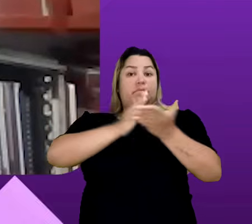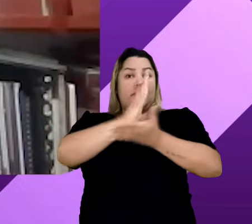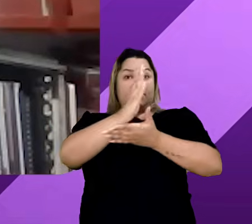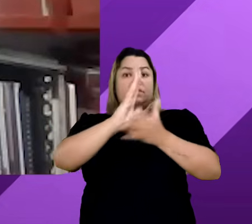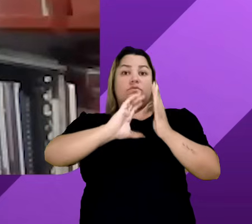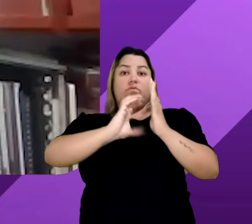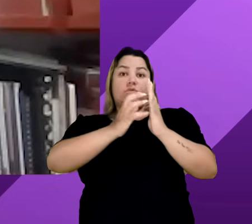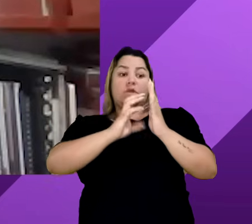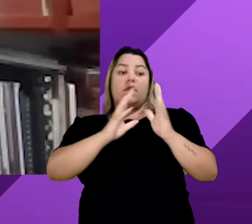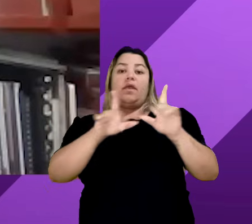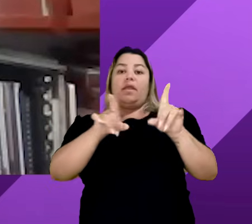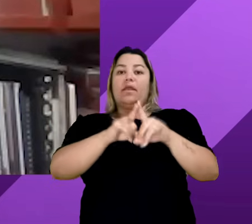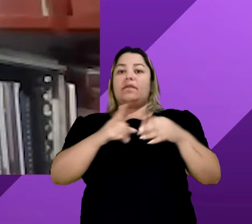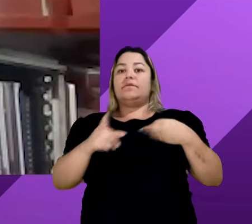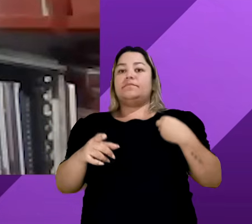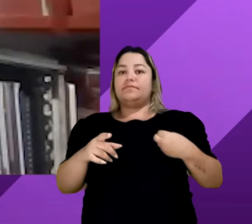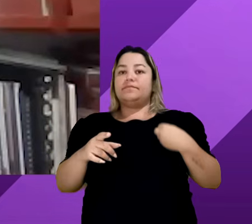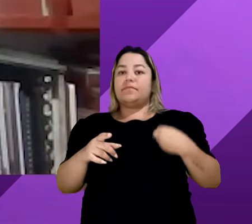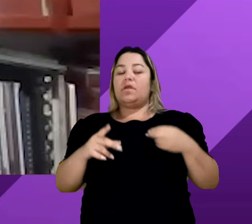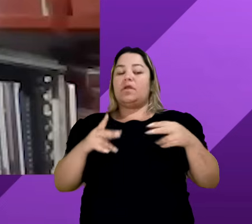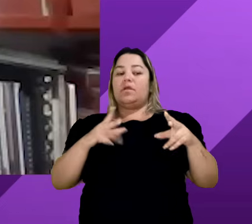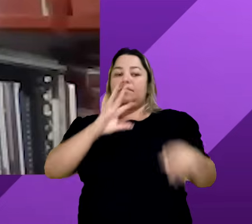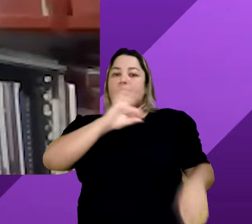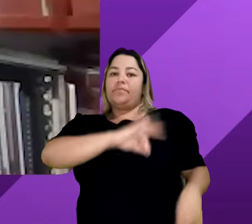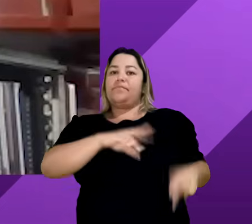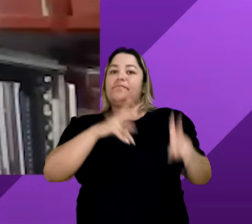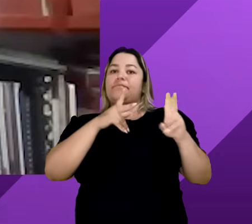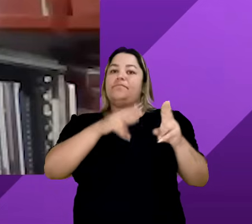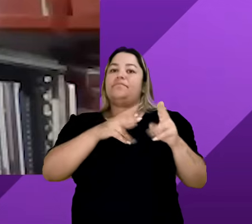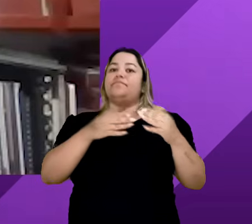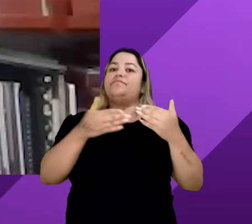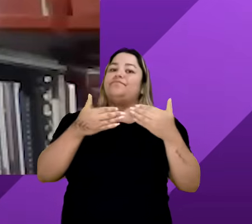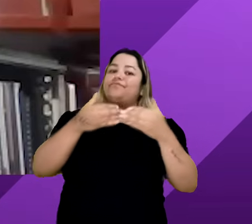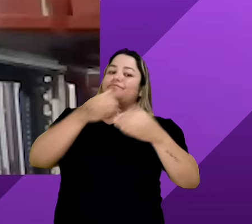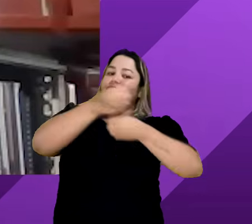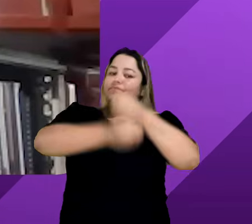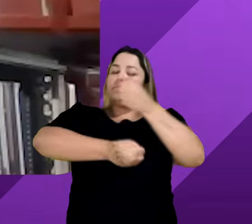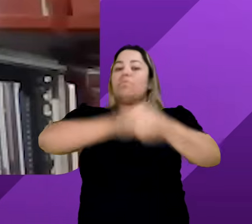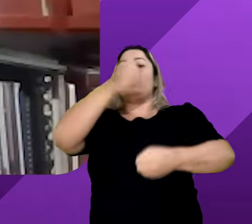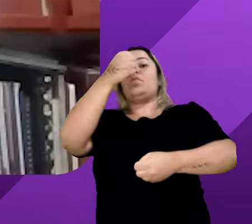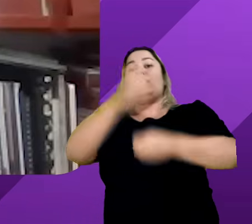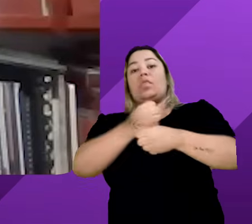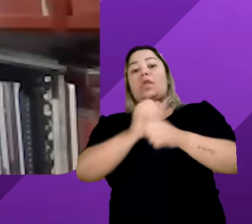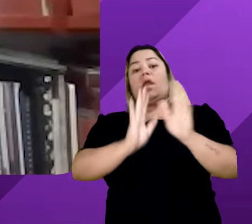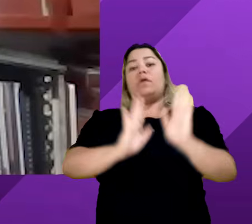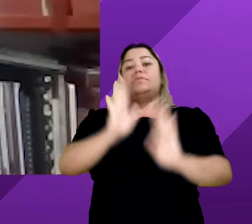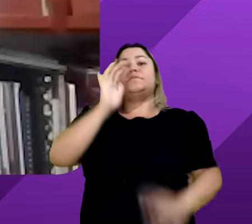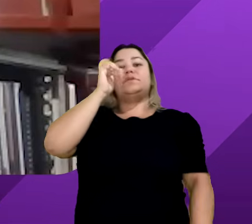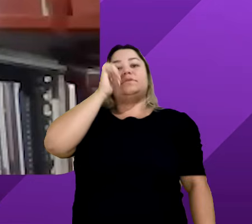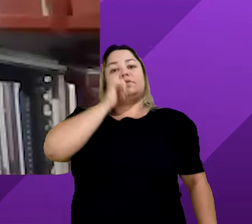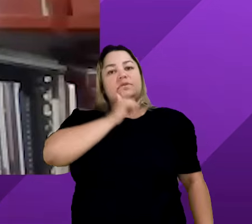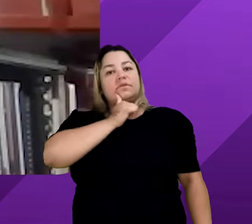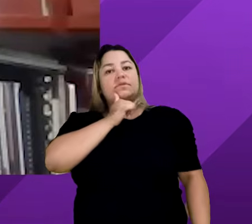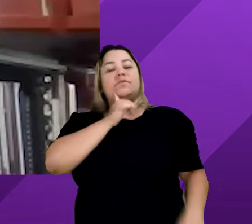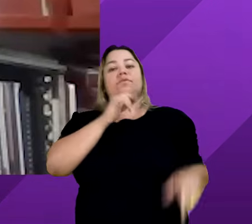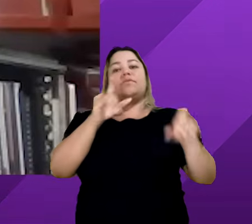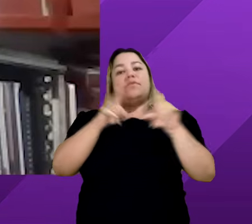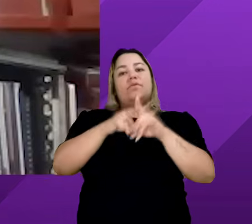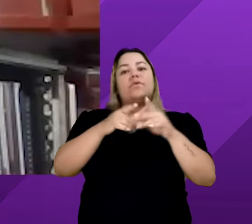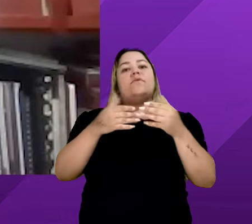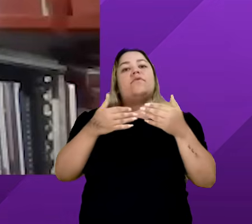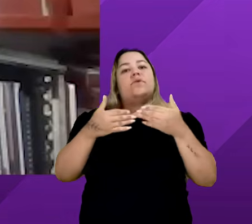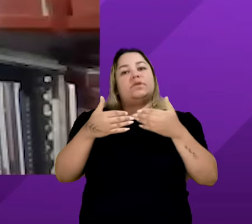Mas quando à medida que o tempo passa, as mulheres caminham de forma mais